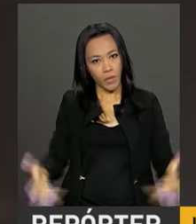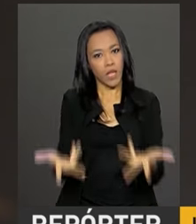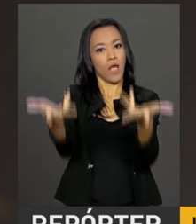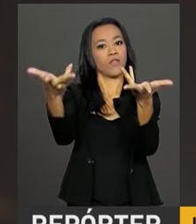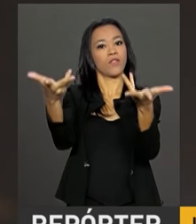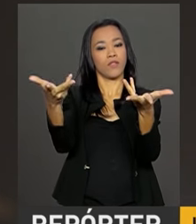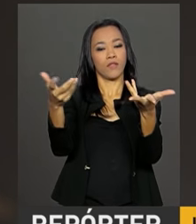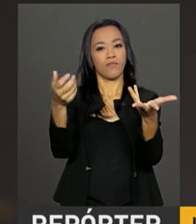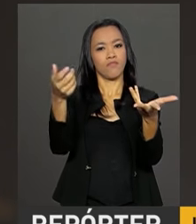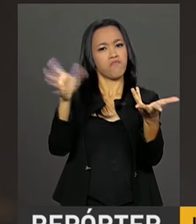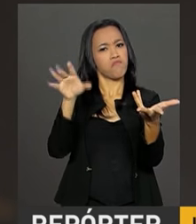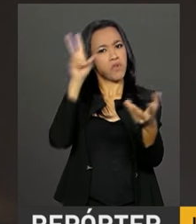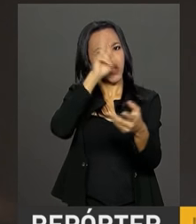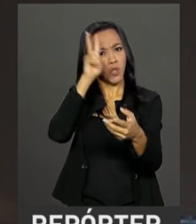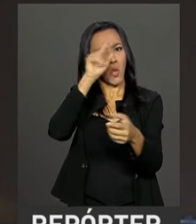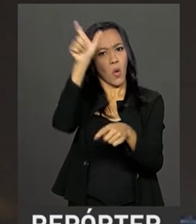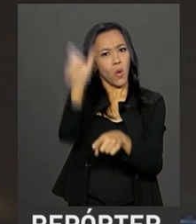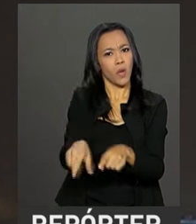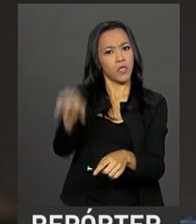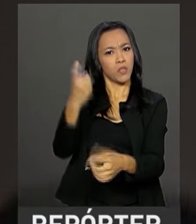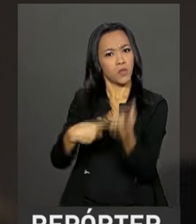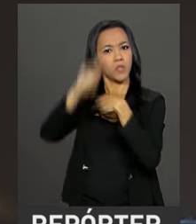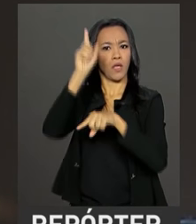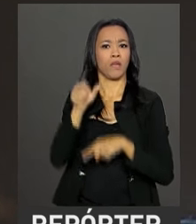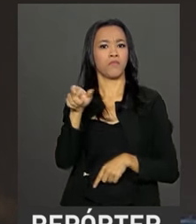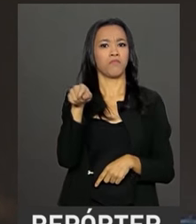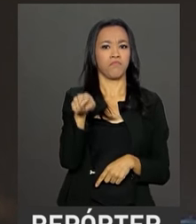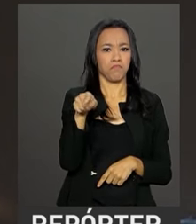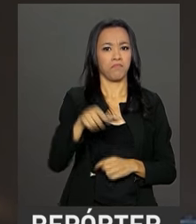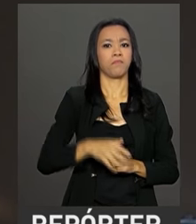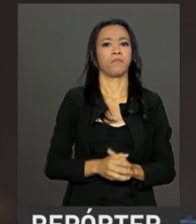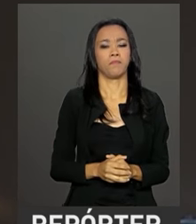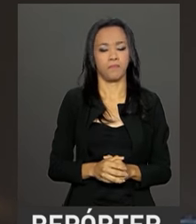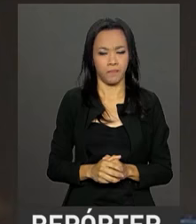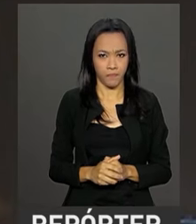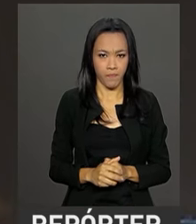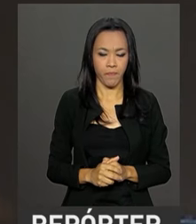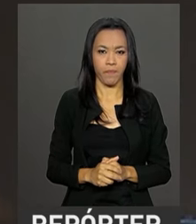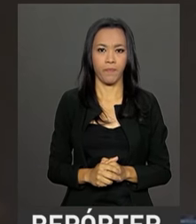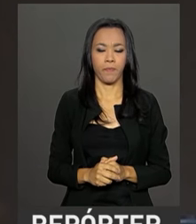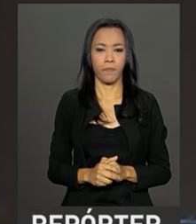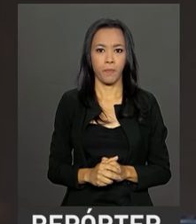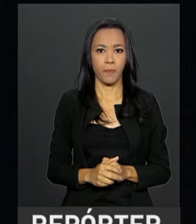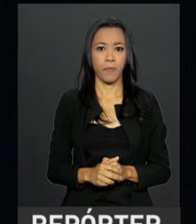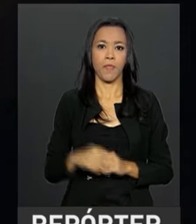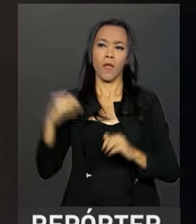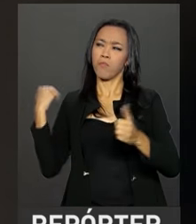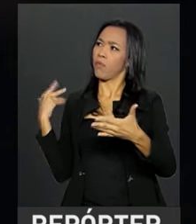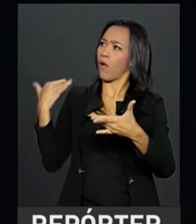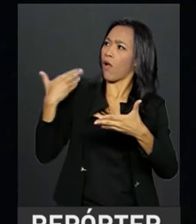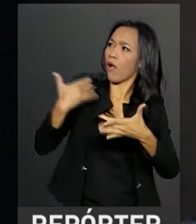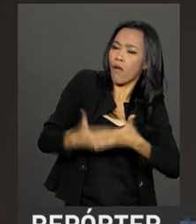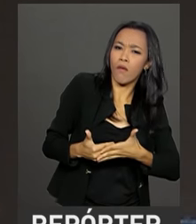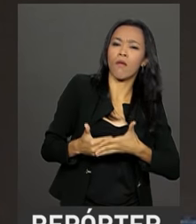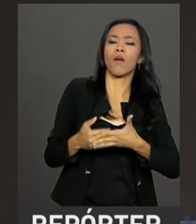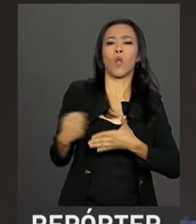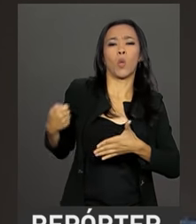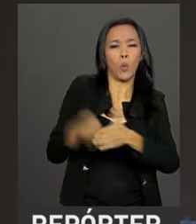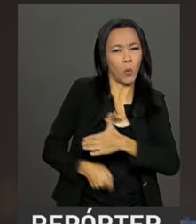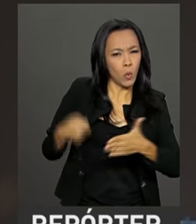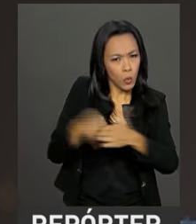história de sucesso se igual à jornada de luta